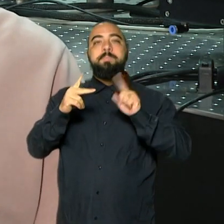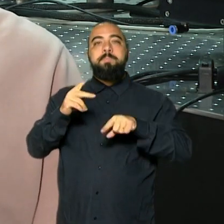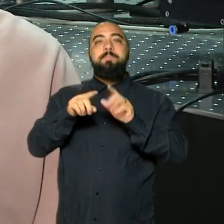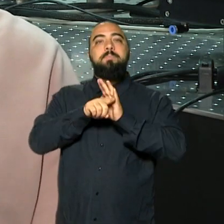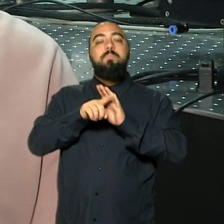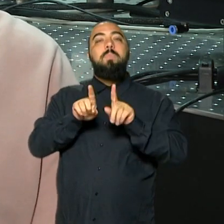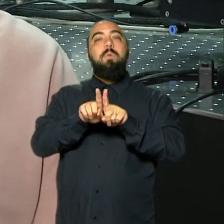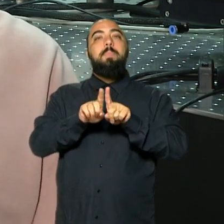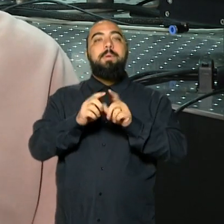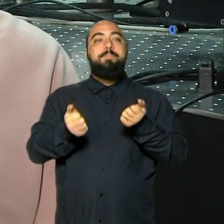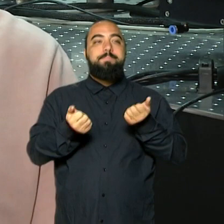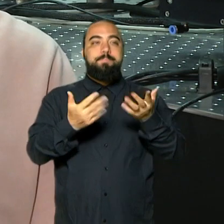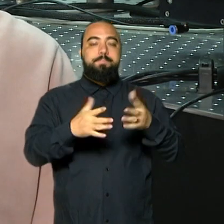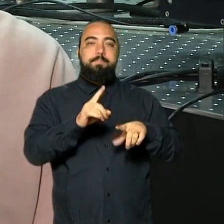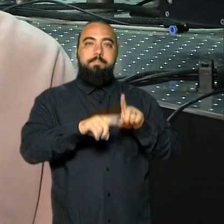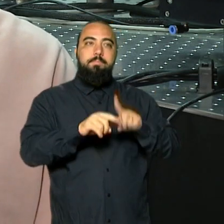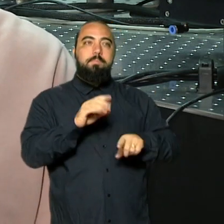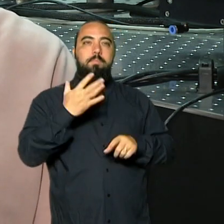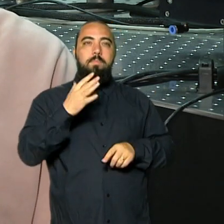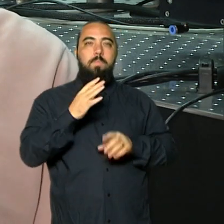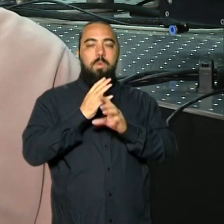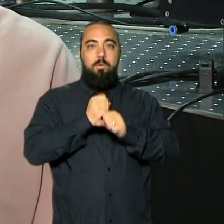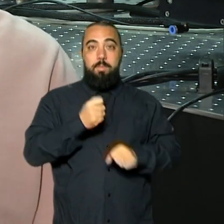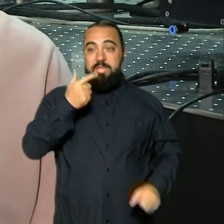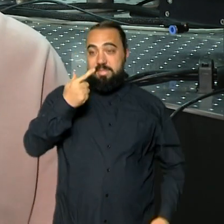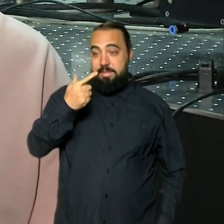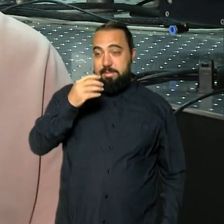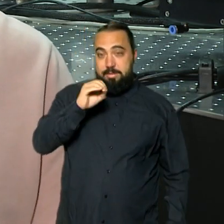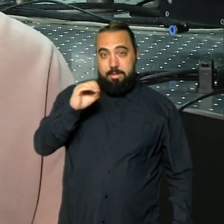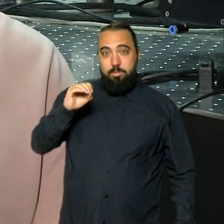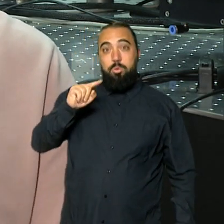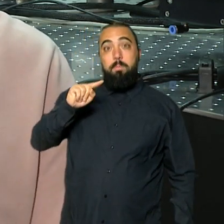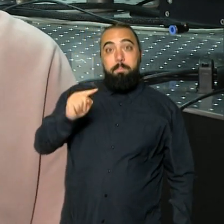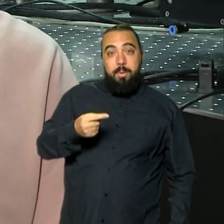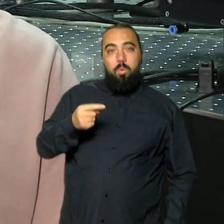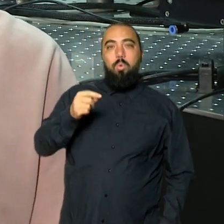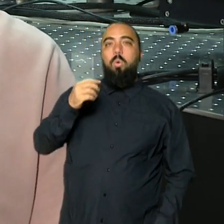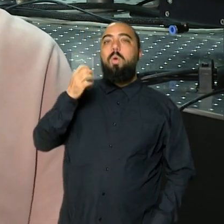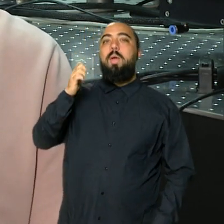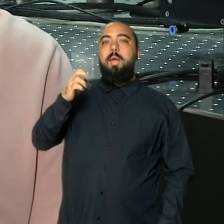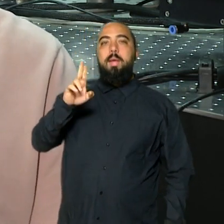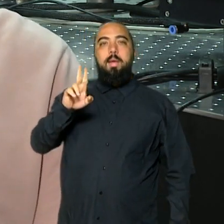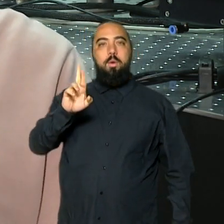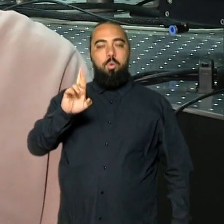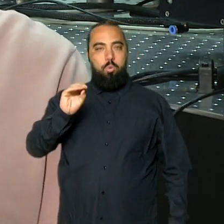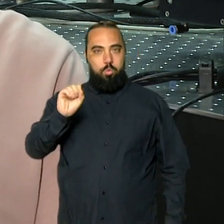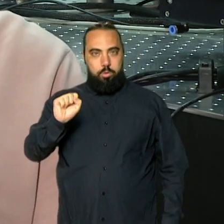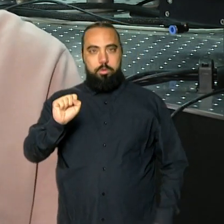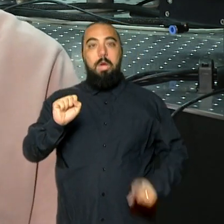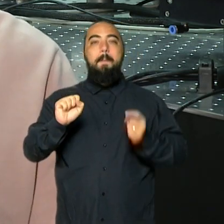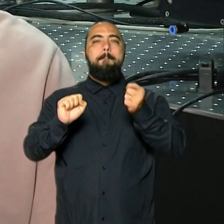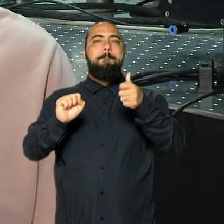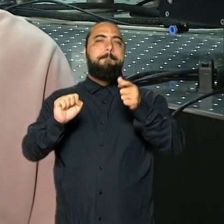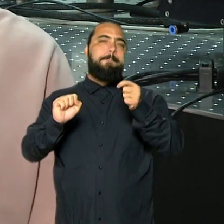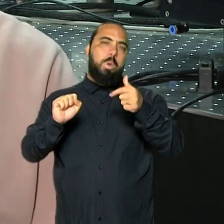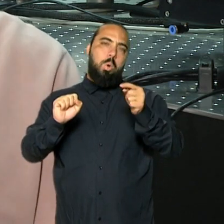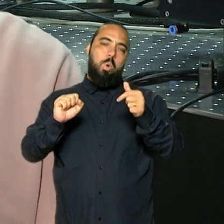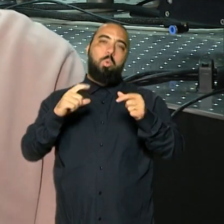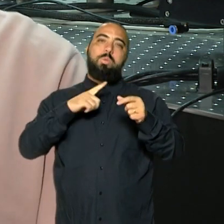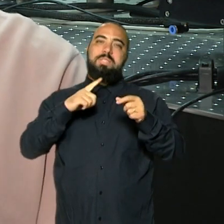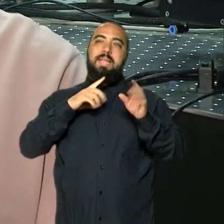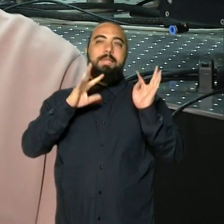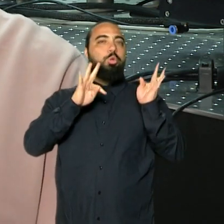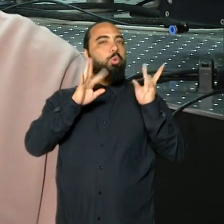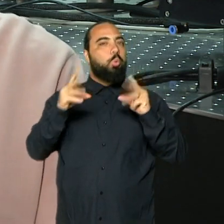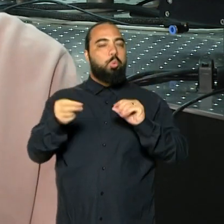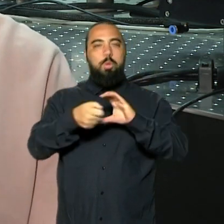forneceu recursos de 700 mil euros para a compra desse equipamento. E é um dos poucos equipamentos no mundo que reúne todas as características